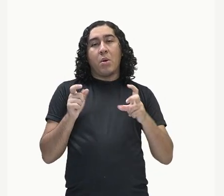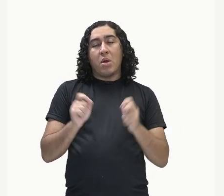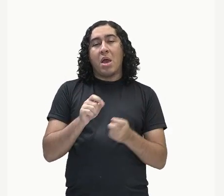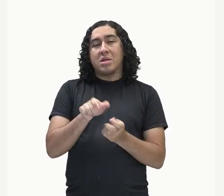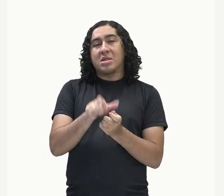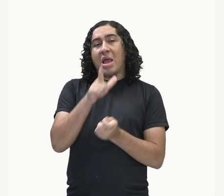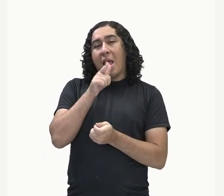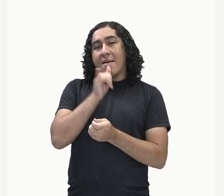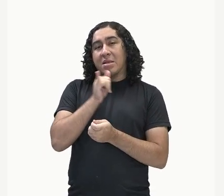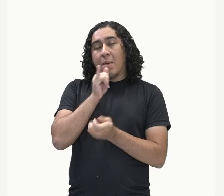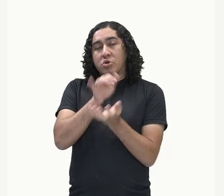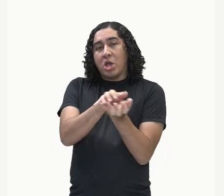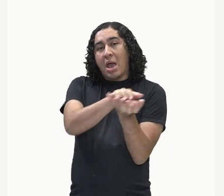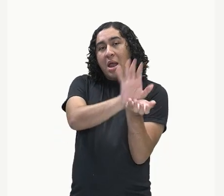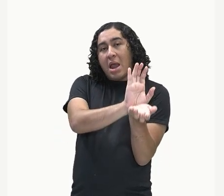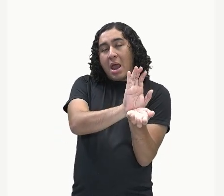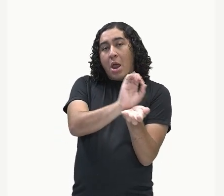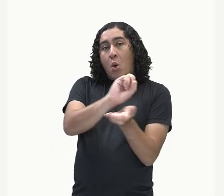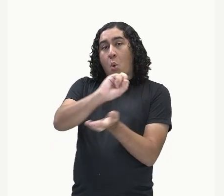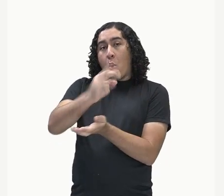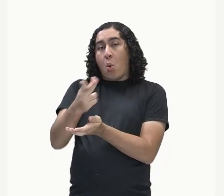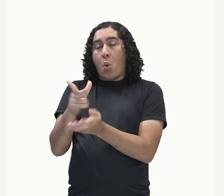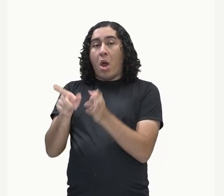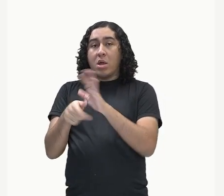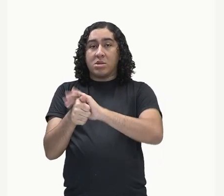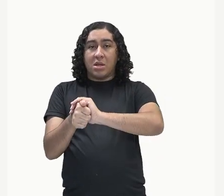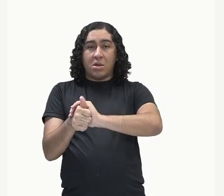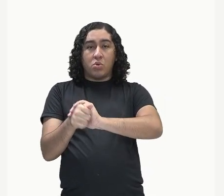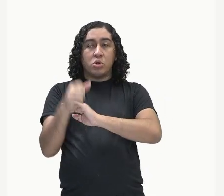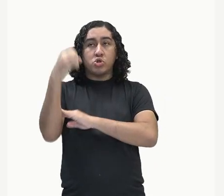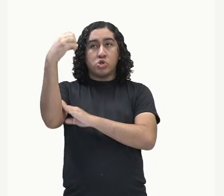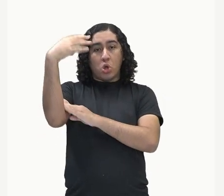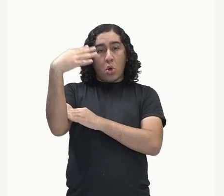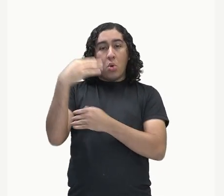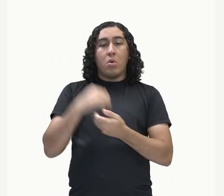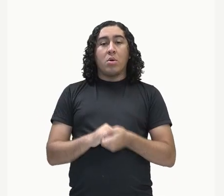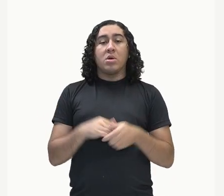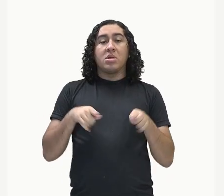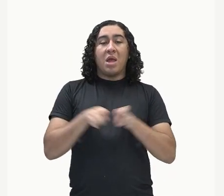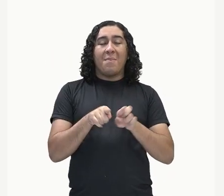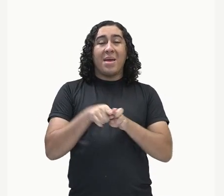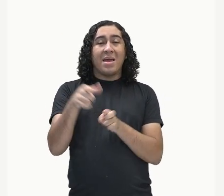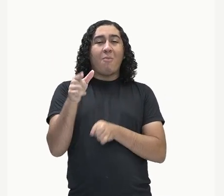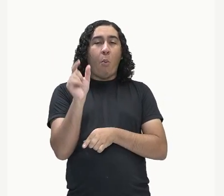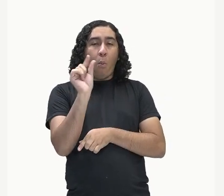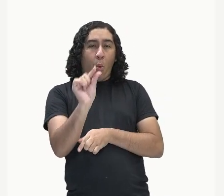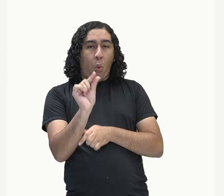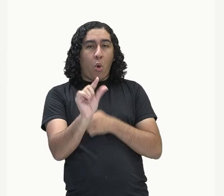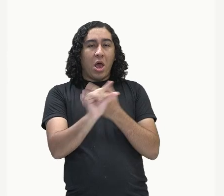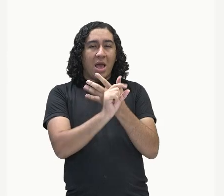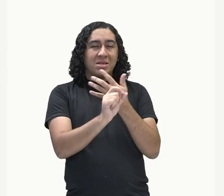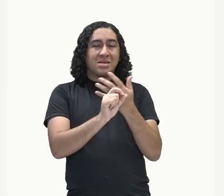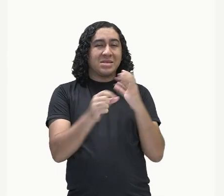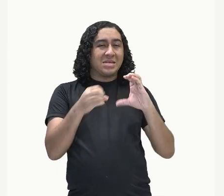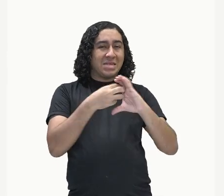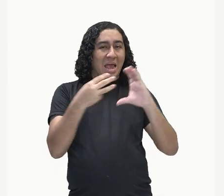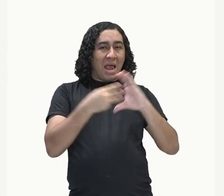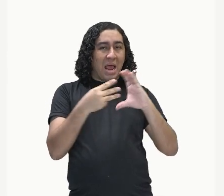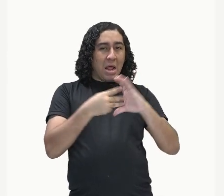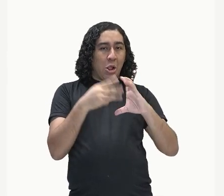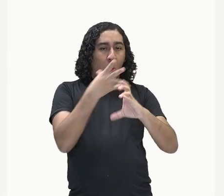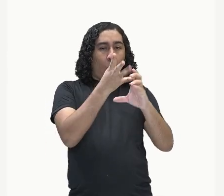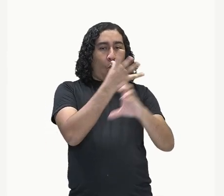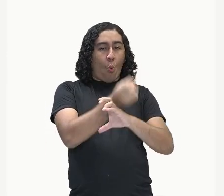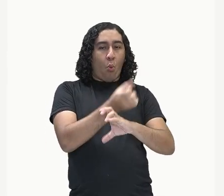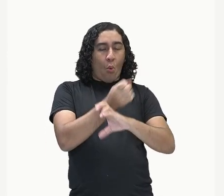jacaré, aquela tartaruga pegando sol. Corpo com poucas glândulas, né? A gente já observa uma diferença aqui do grupo